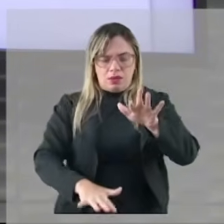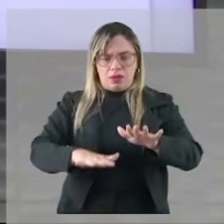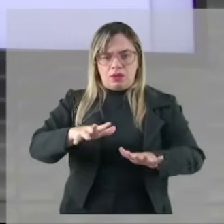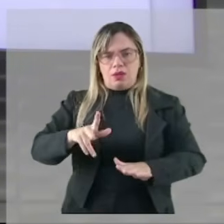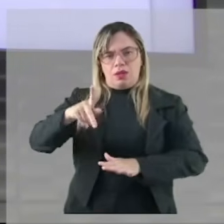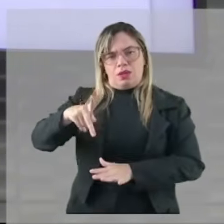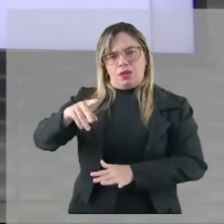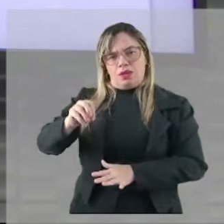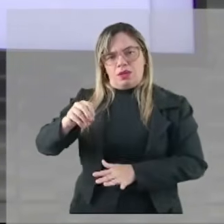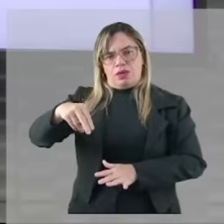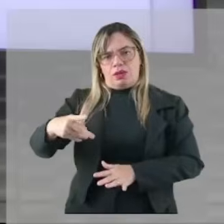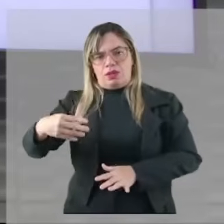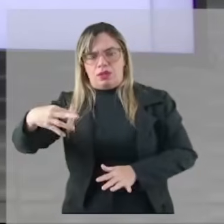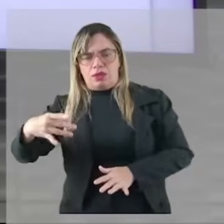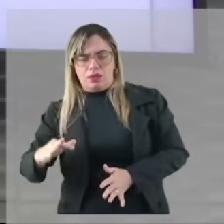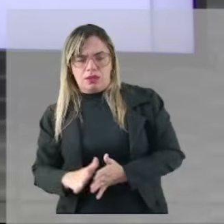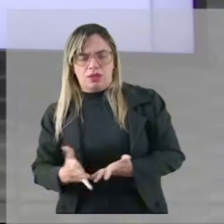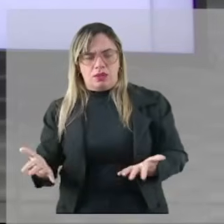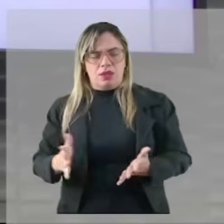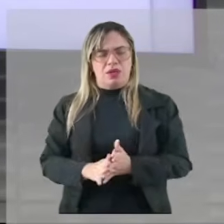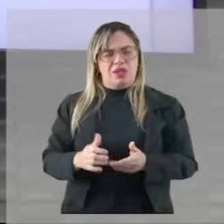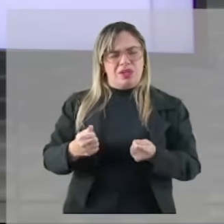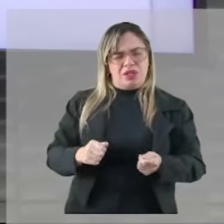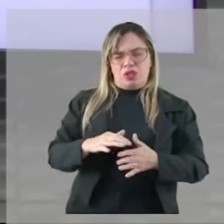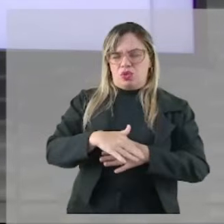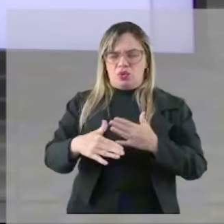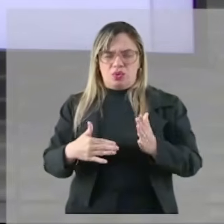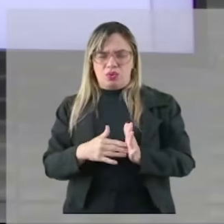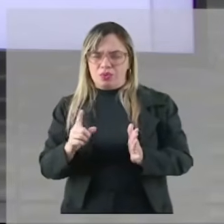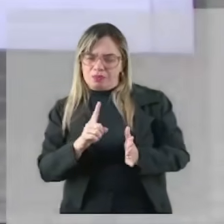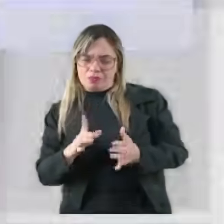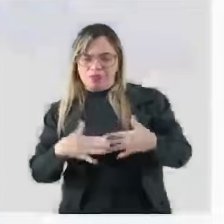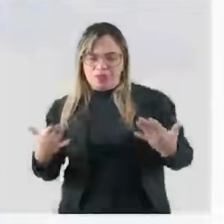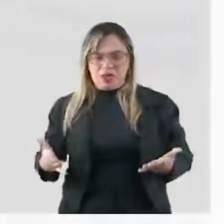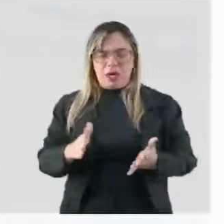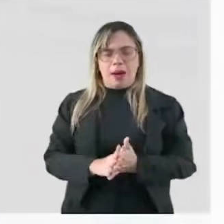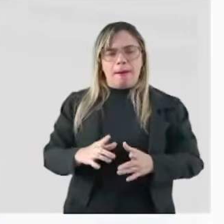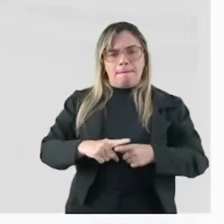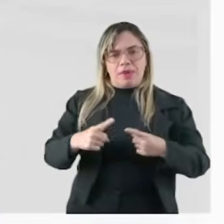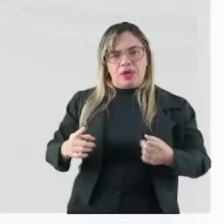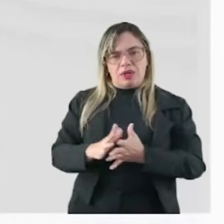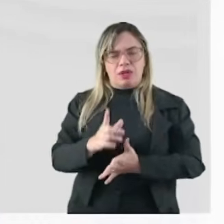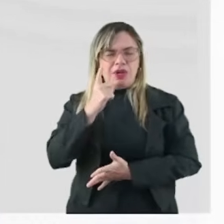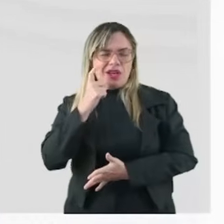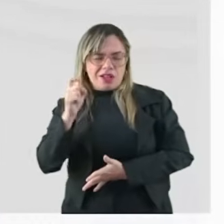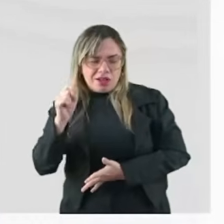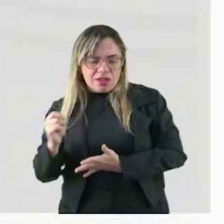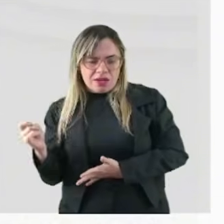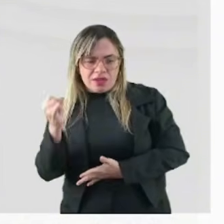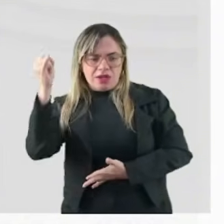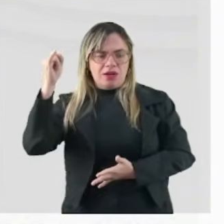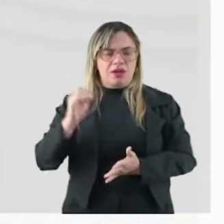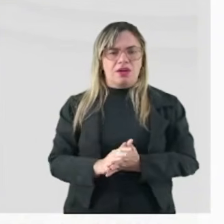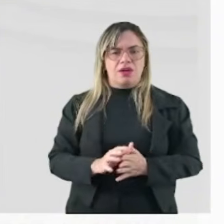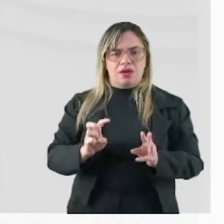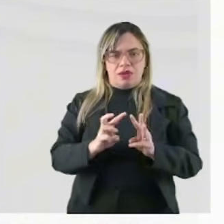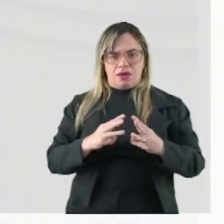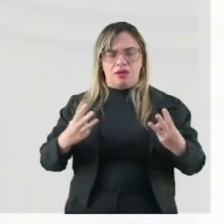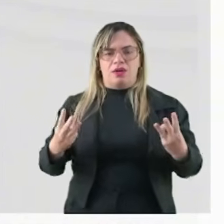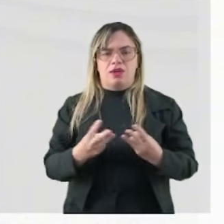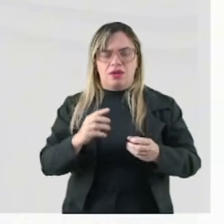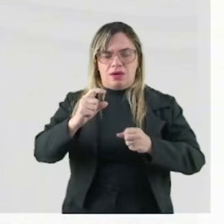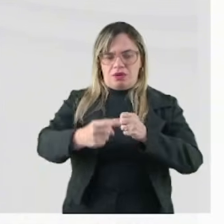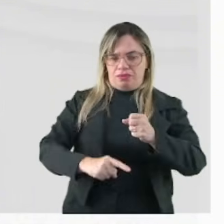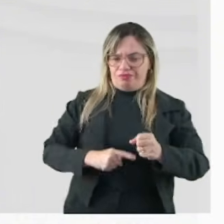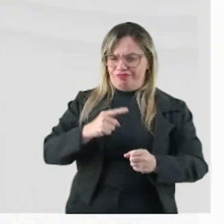Mas tu não precisa saber tudo isso, vamos para aquilo que interessa, né? Então esses valores de massa atômica estão na tabela periódica, a gente não vai